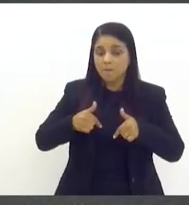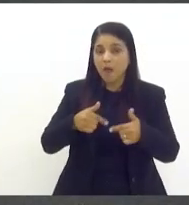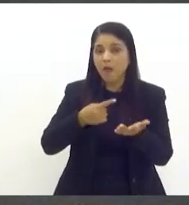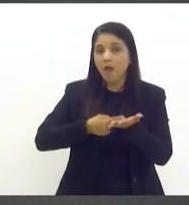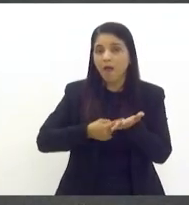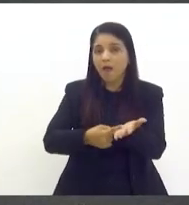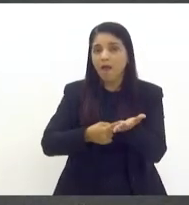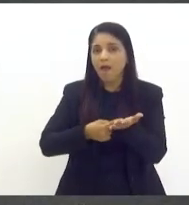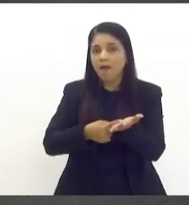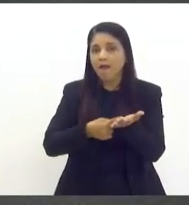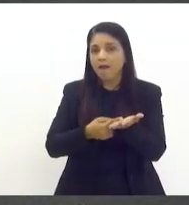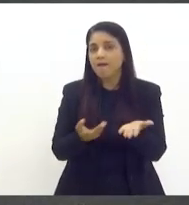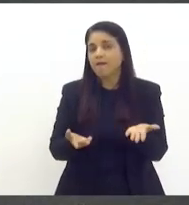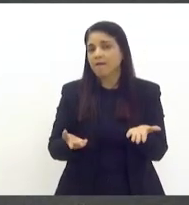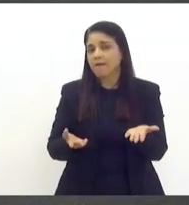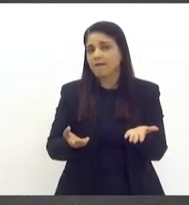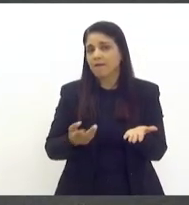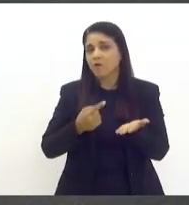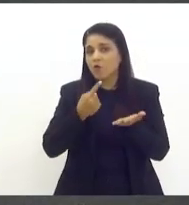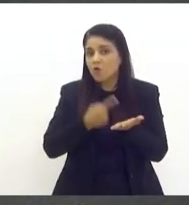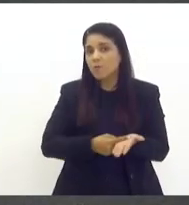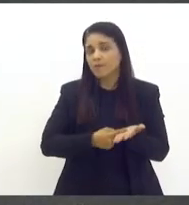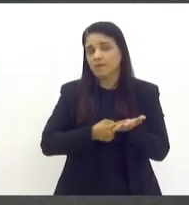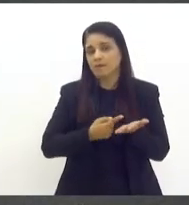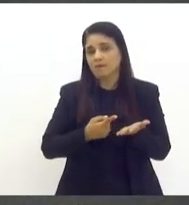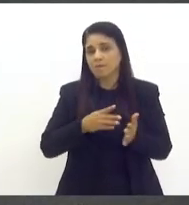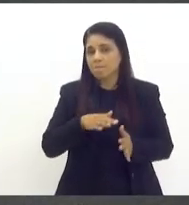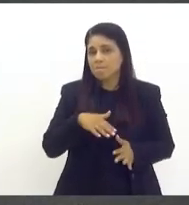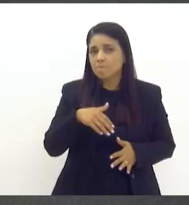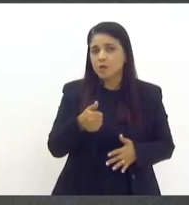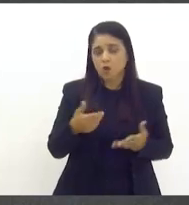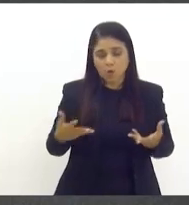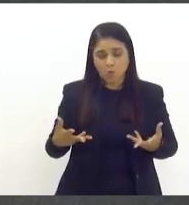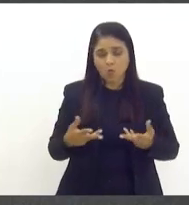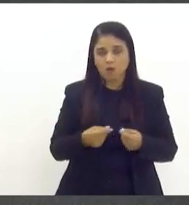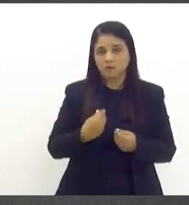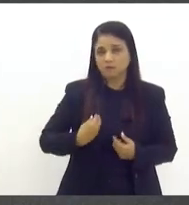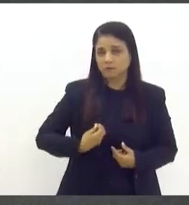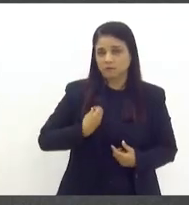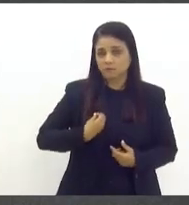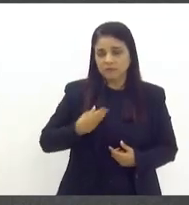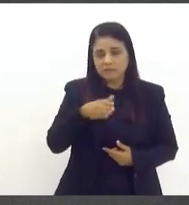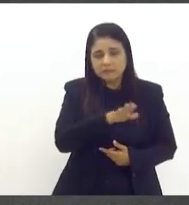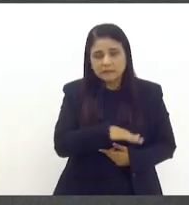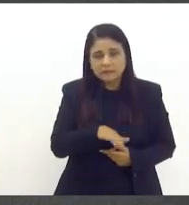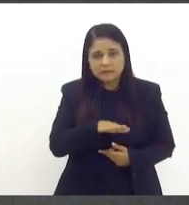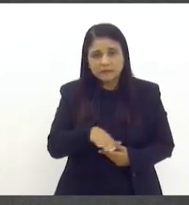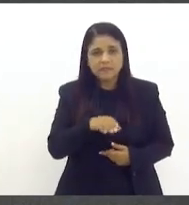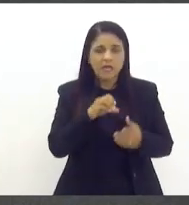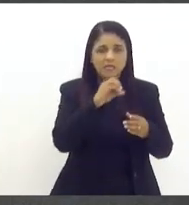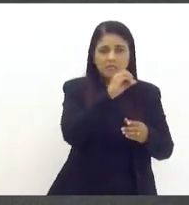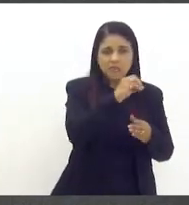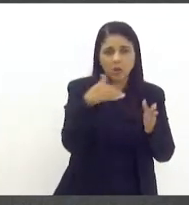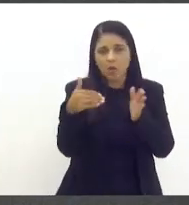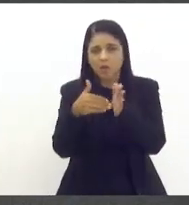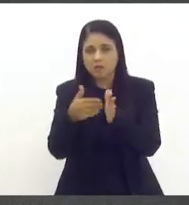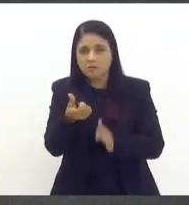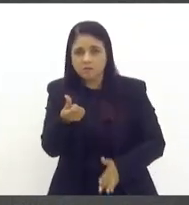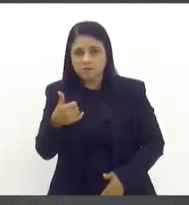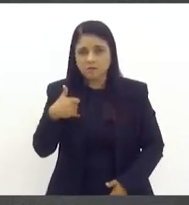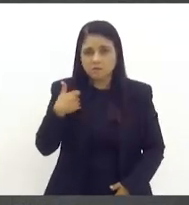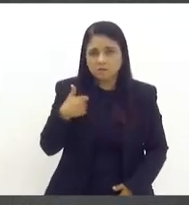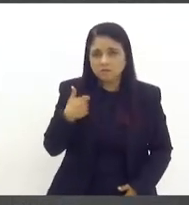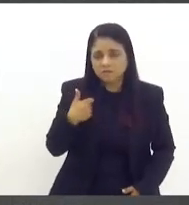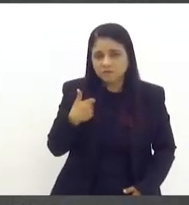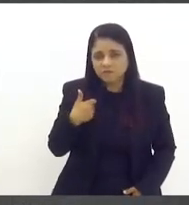leis que existe então para a gente melhorar a qualidade de vida da primeira infância que vai dizer há seis anos é